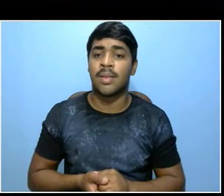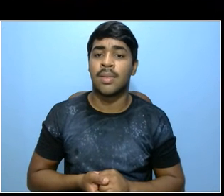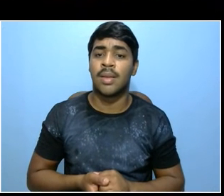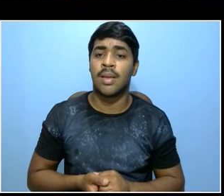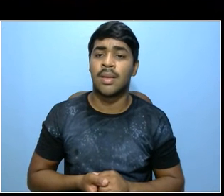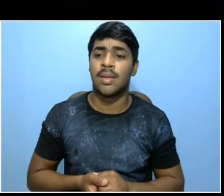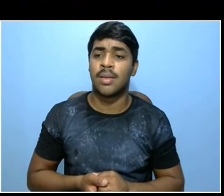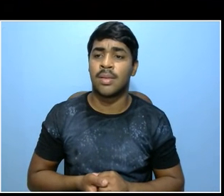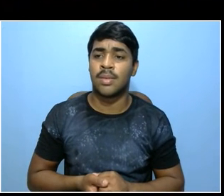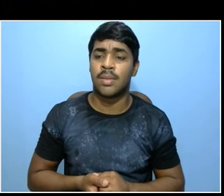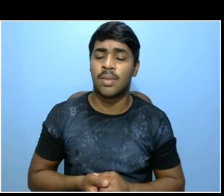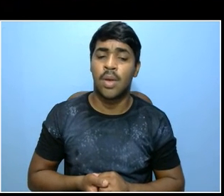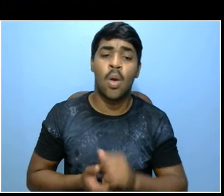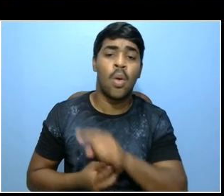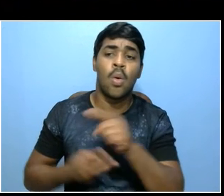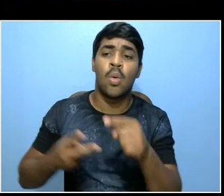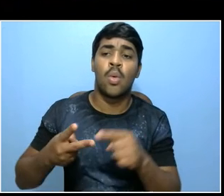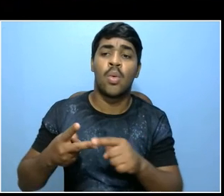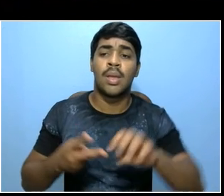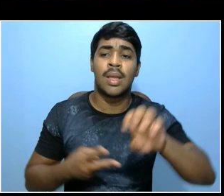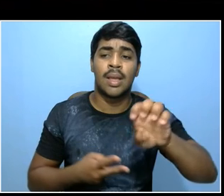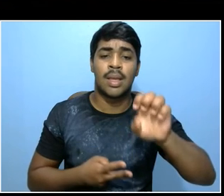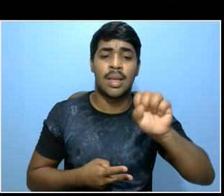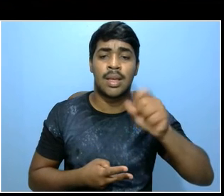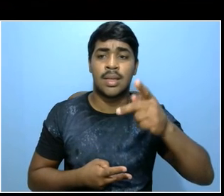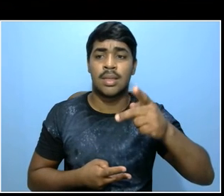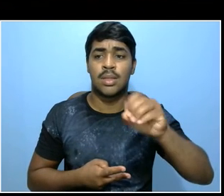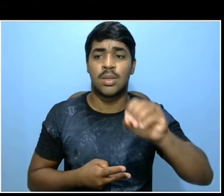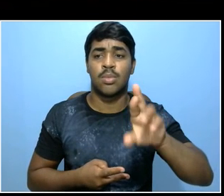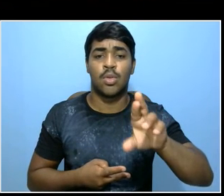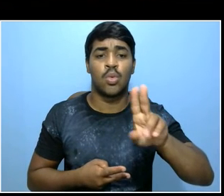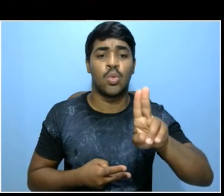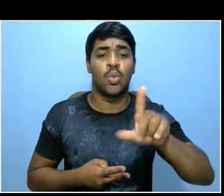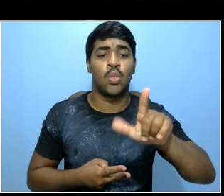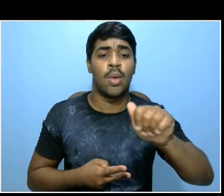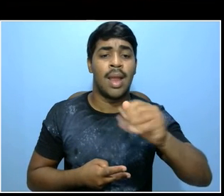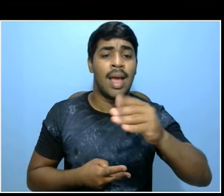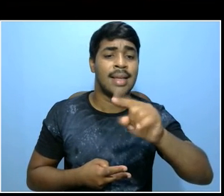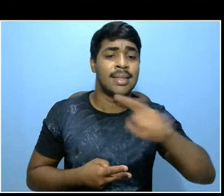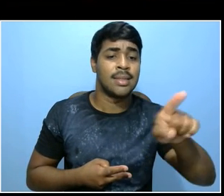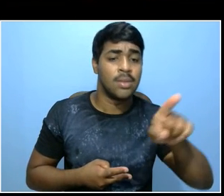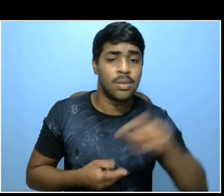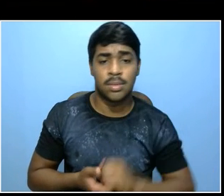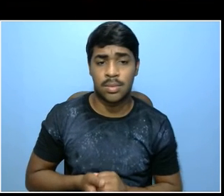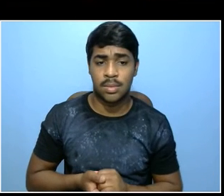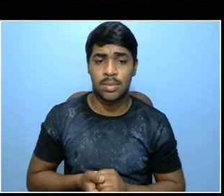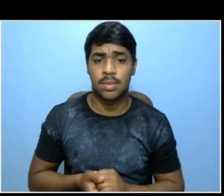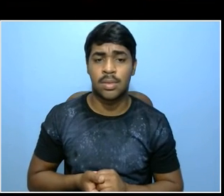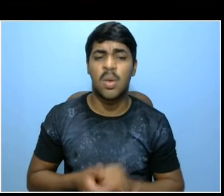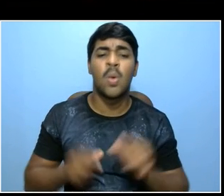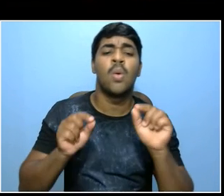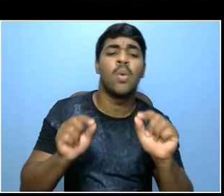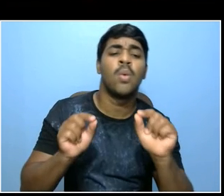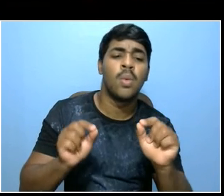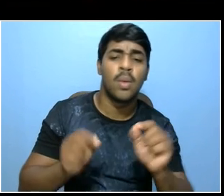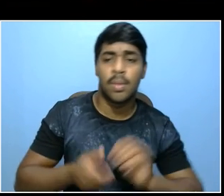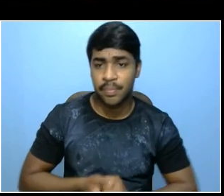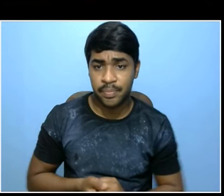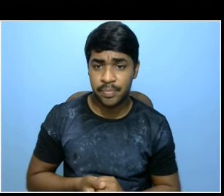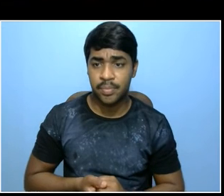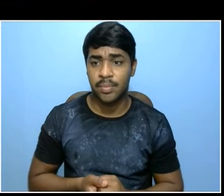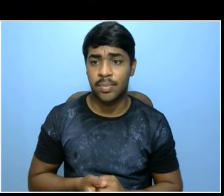ali. Nós temos um outro tipo de reprodução que ela é chamada de esporulação. O que seria isso? É a